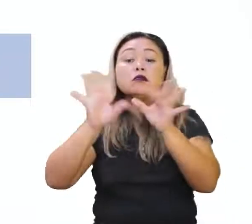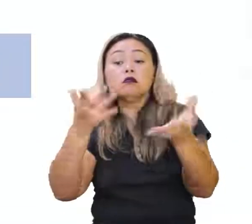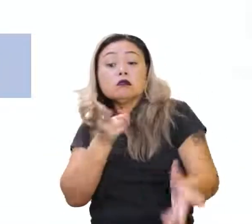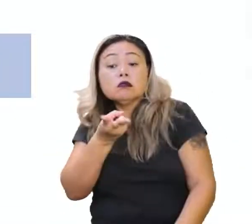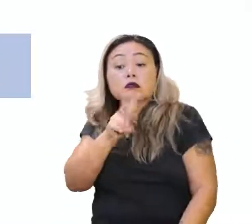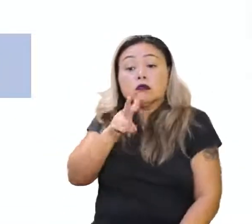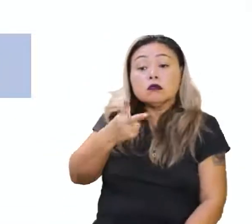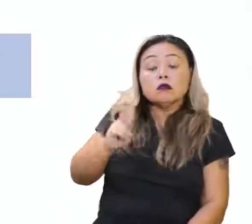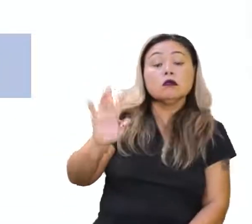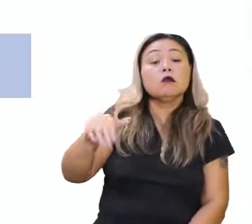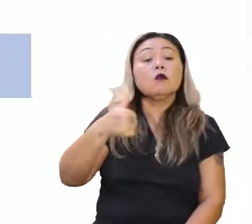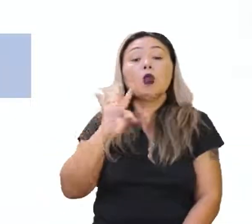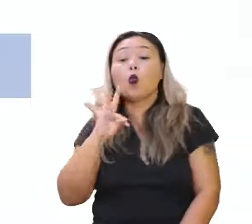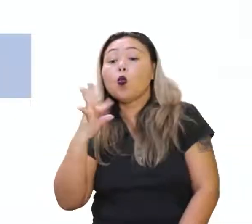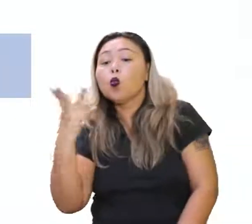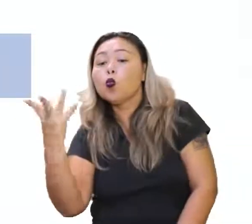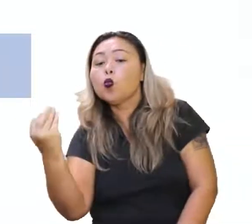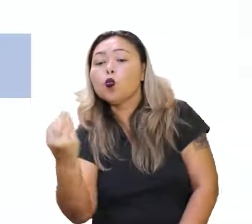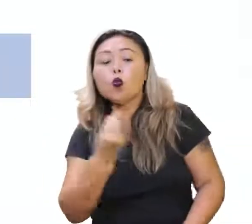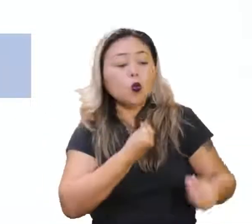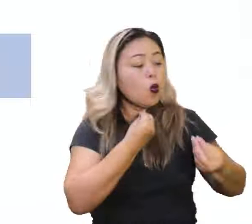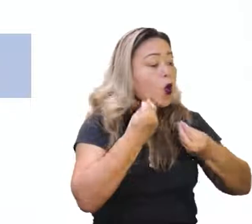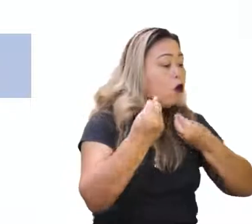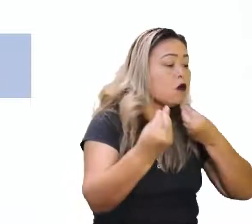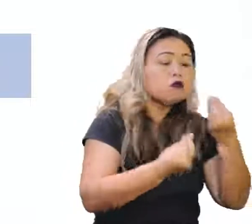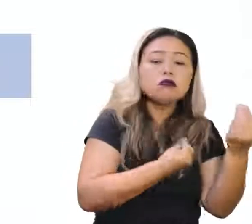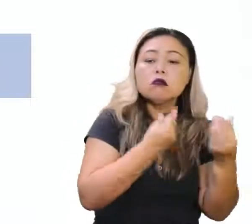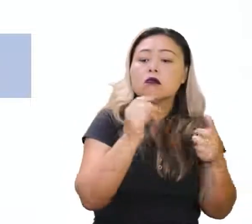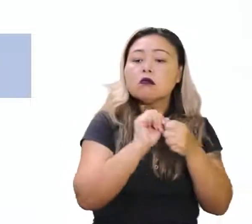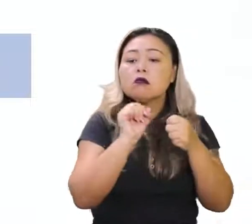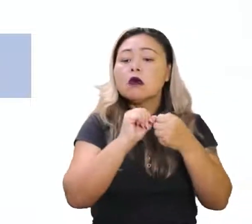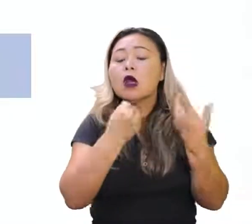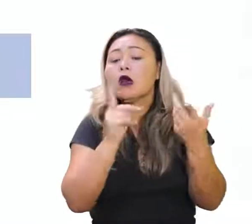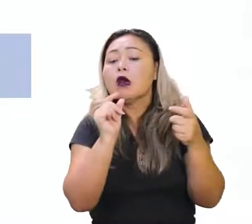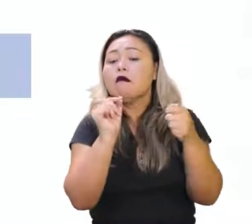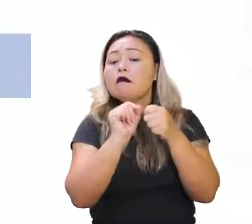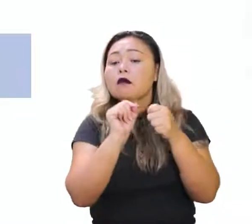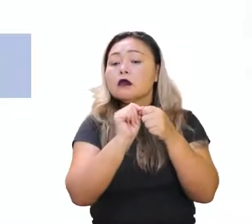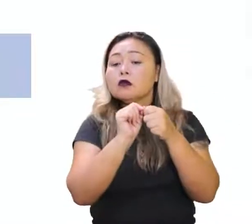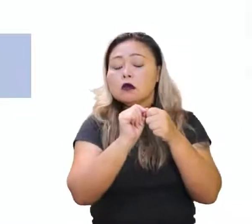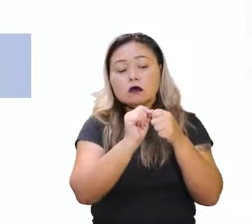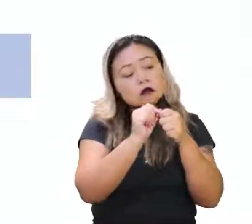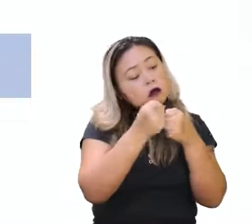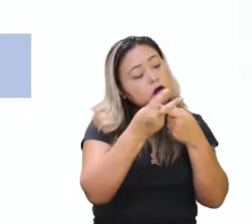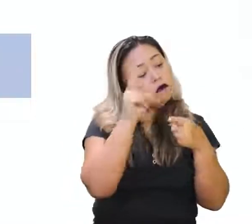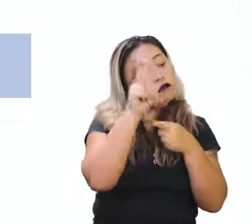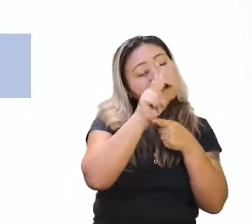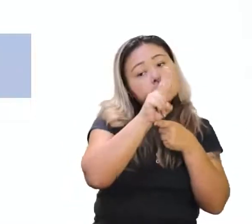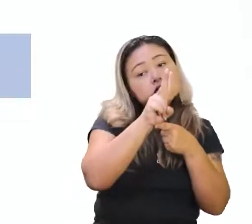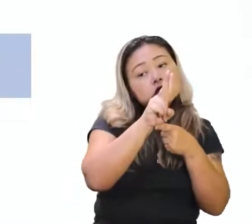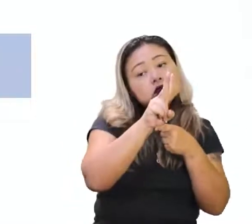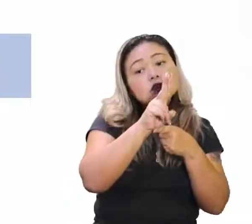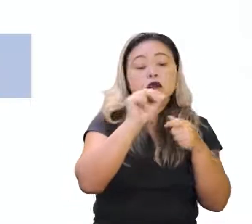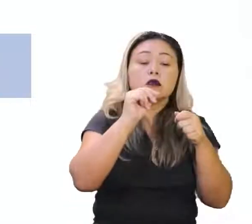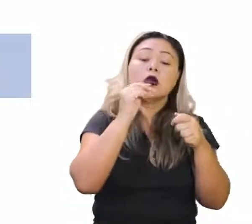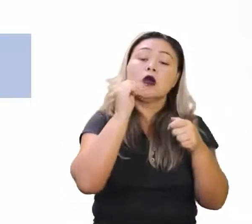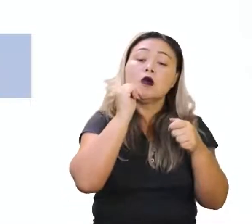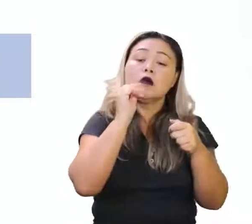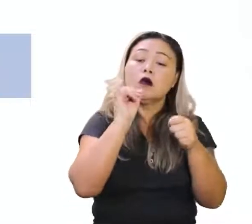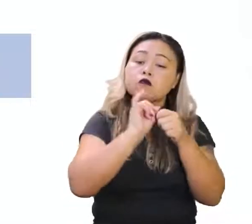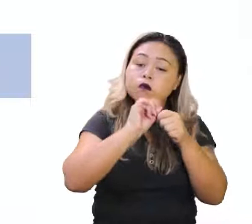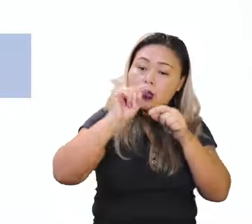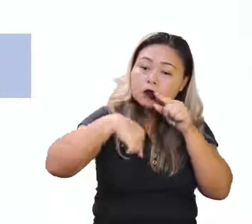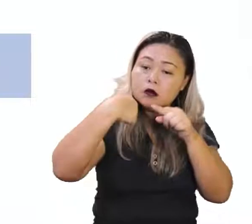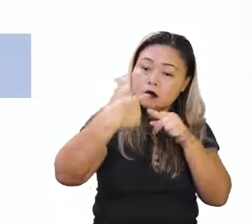semi-intensivo. Todos os manejos realizados na criação dos